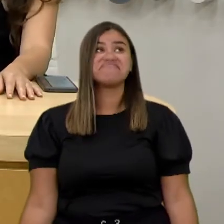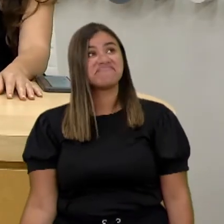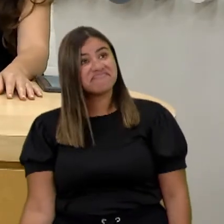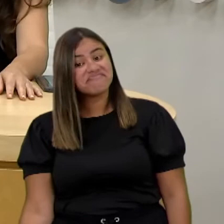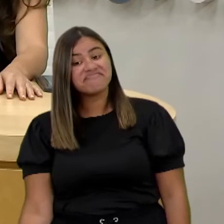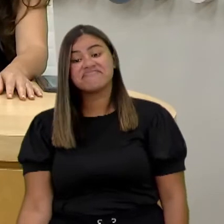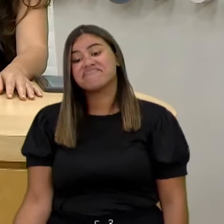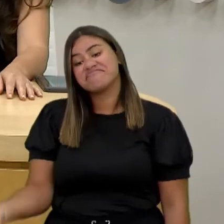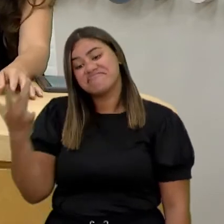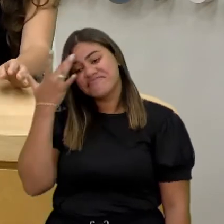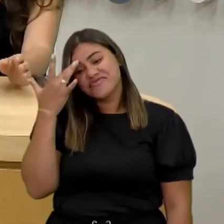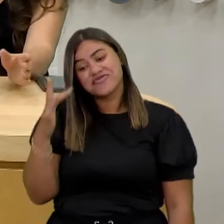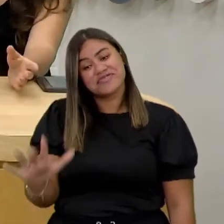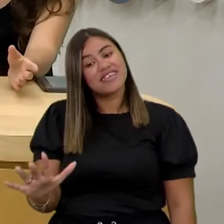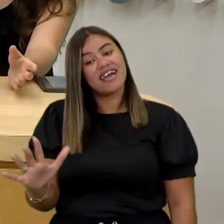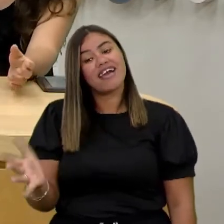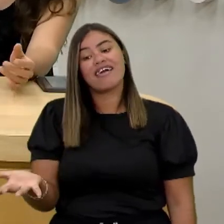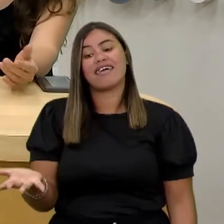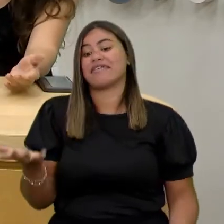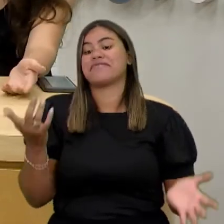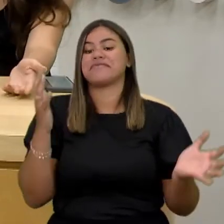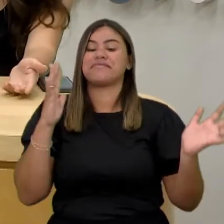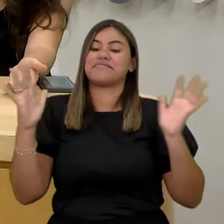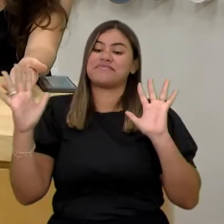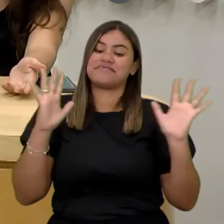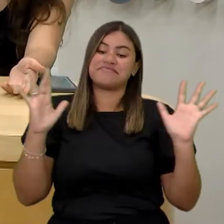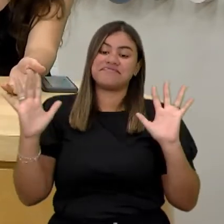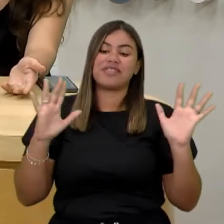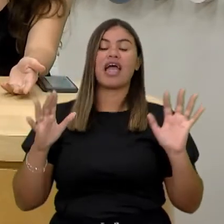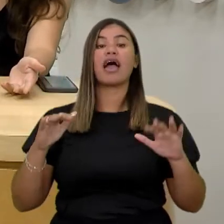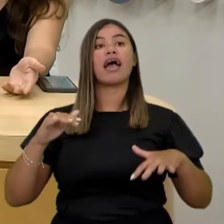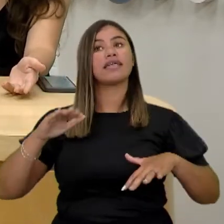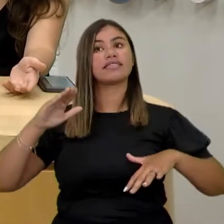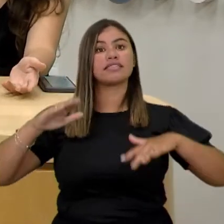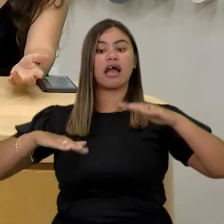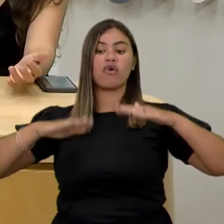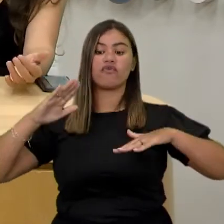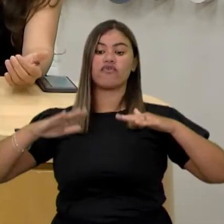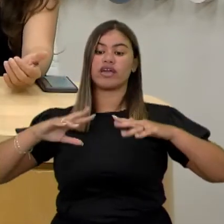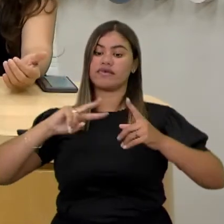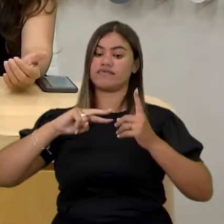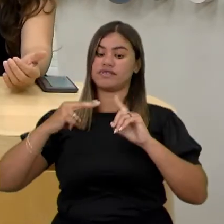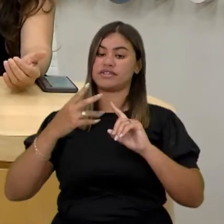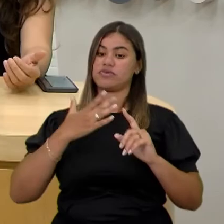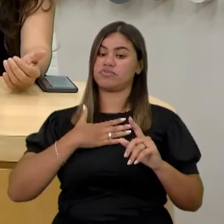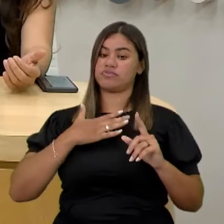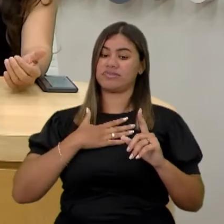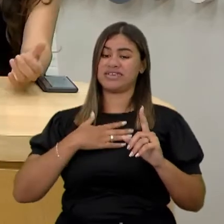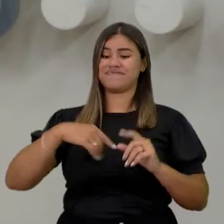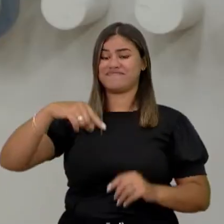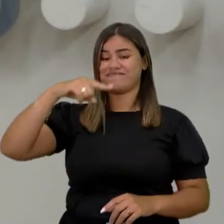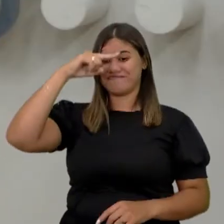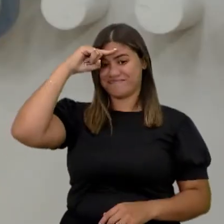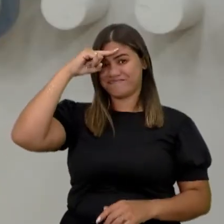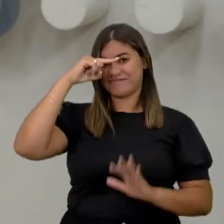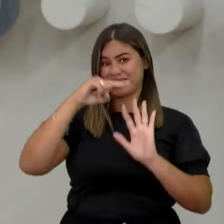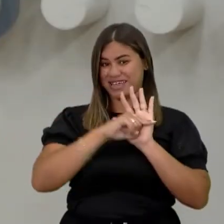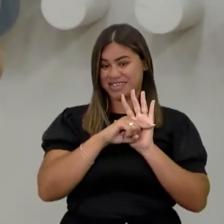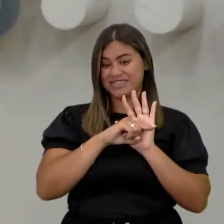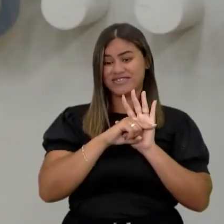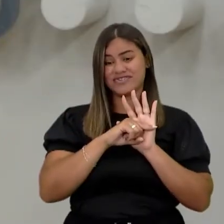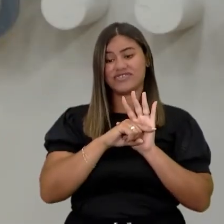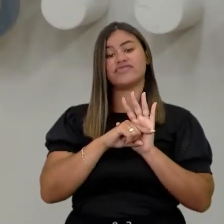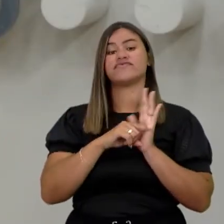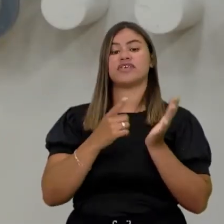Eu tenho essa visão, tá? Talvez a minha visão seja pessimista em relação ao mundo, mas é uma visão minha. Eu acredito que quem detém